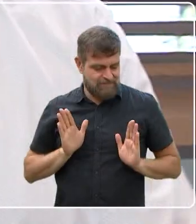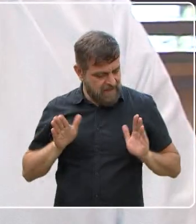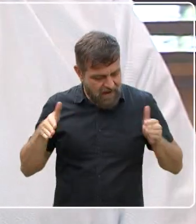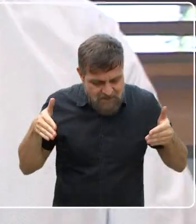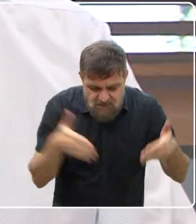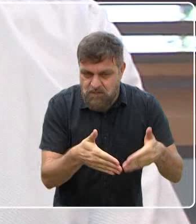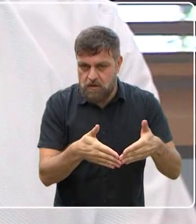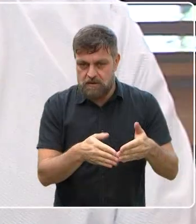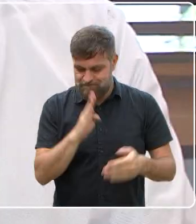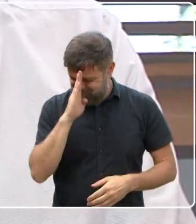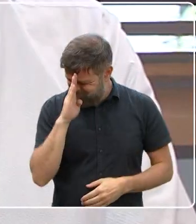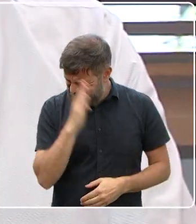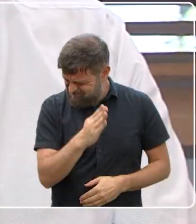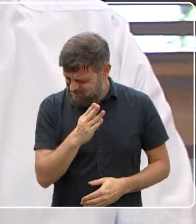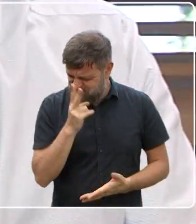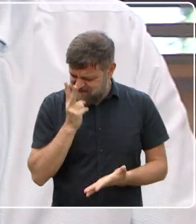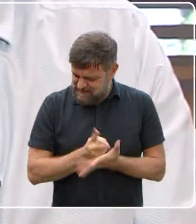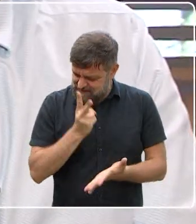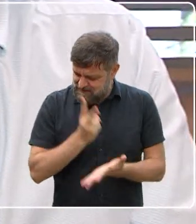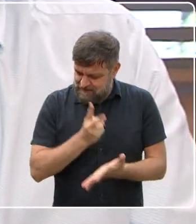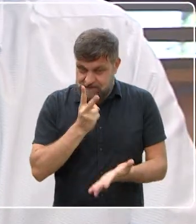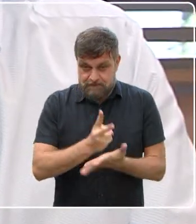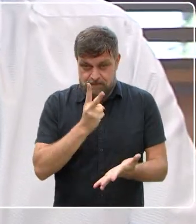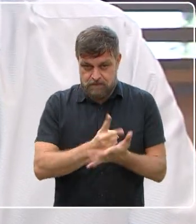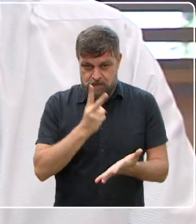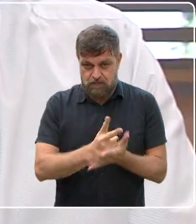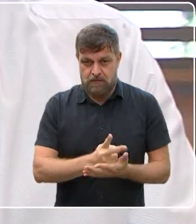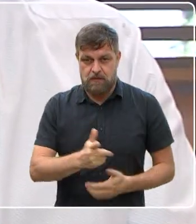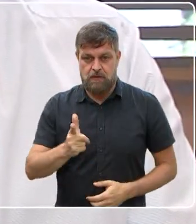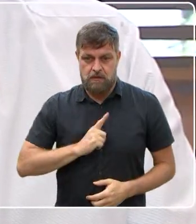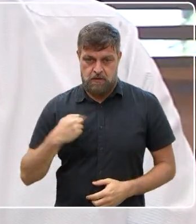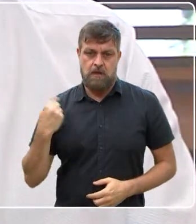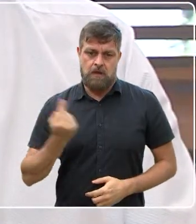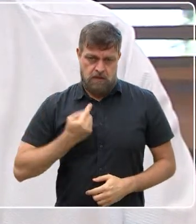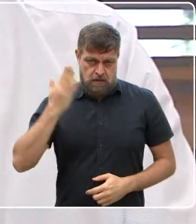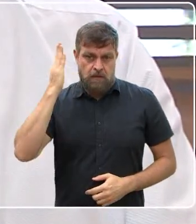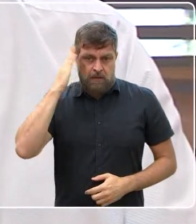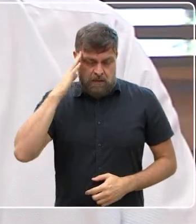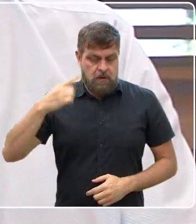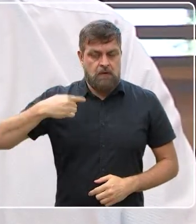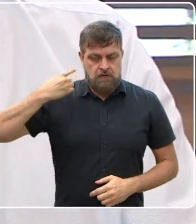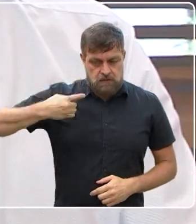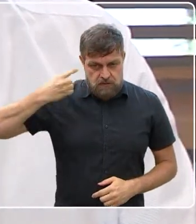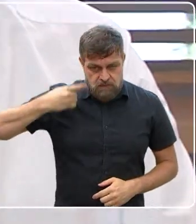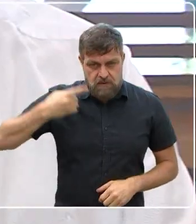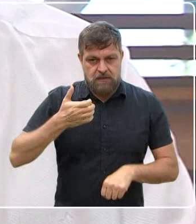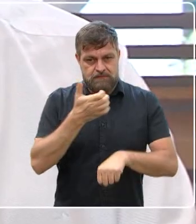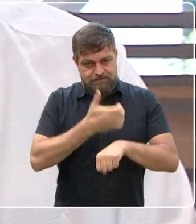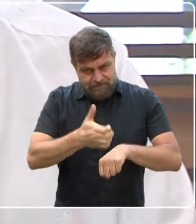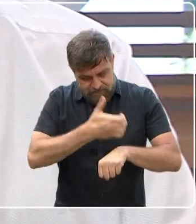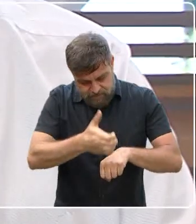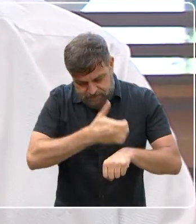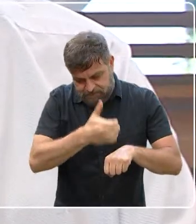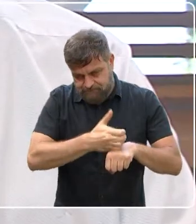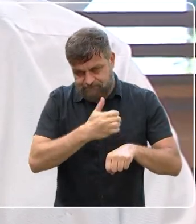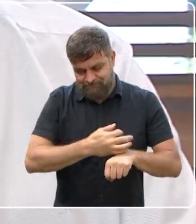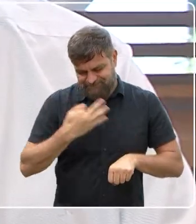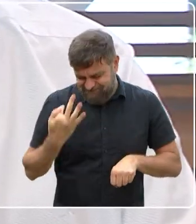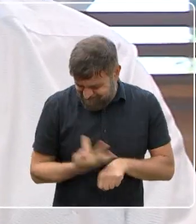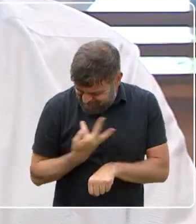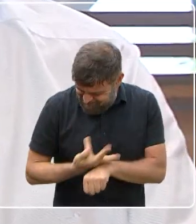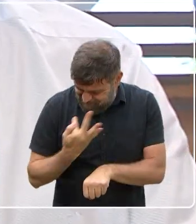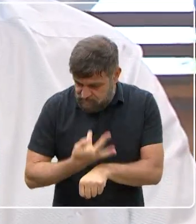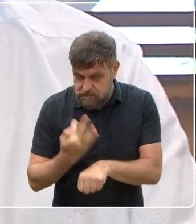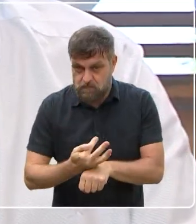Dedicação e disciplina é isso que a gente exige e reconhece dos nossos advogados, estagiários e até